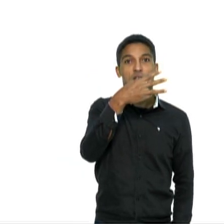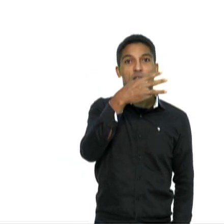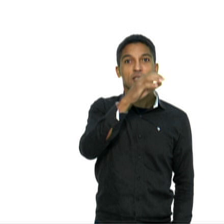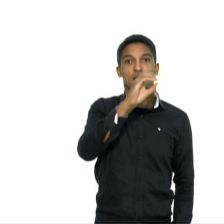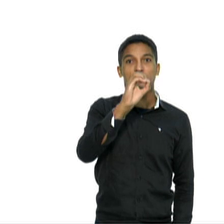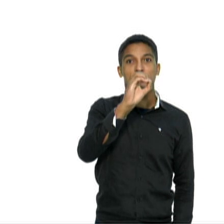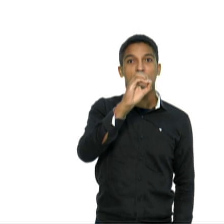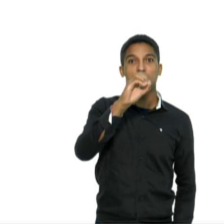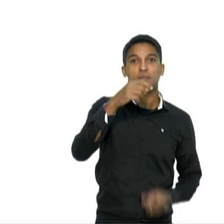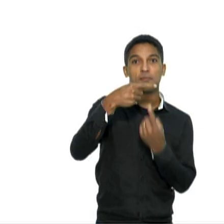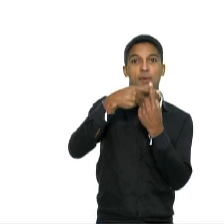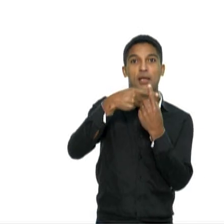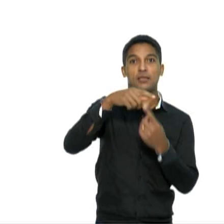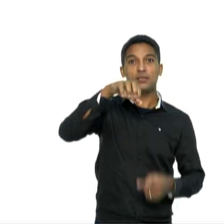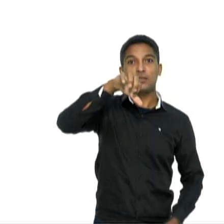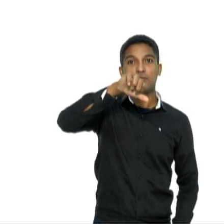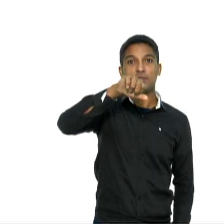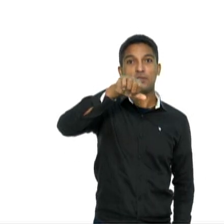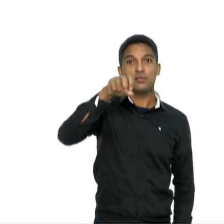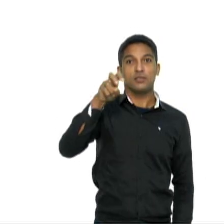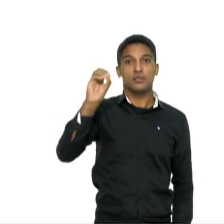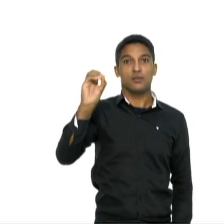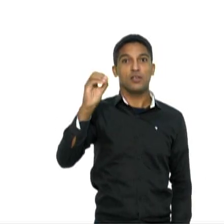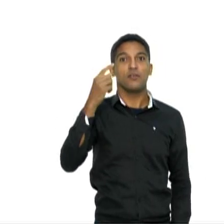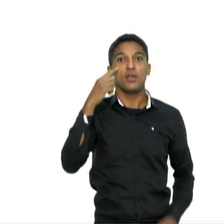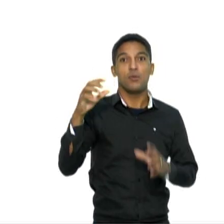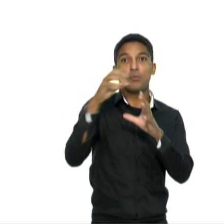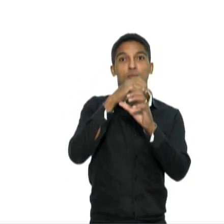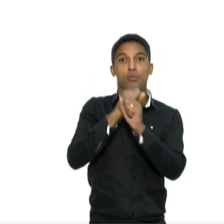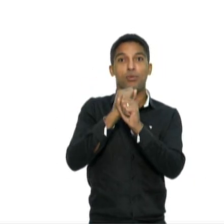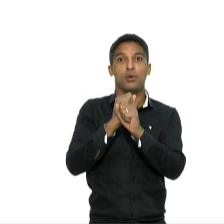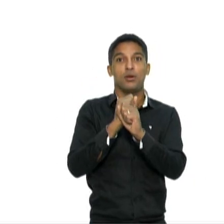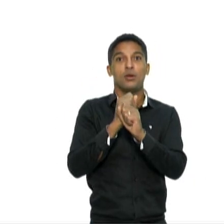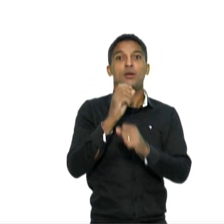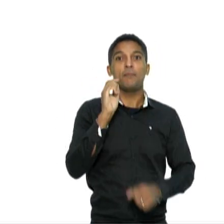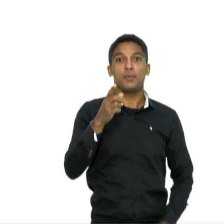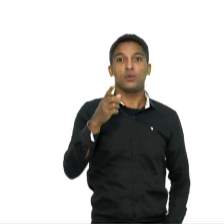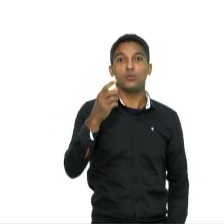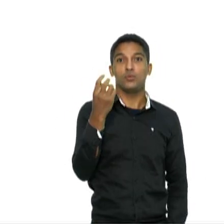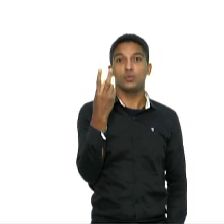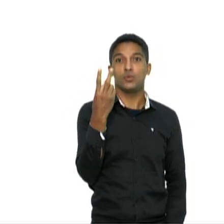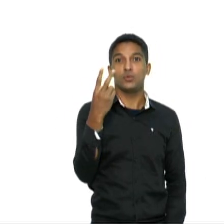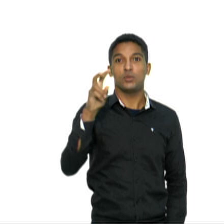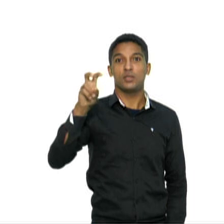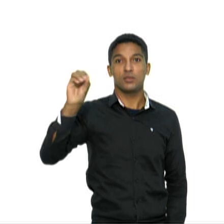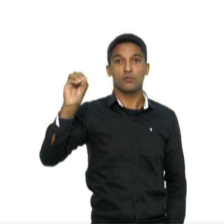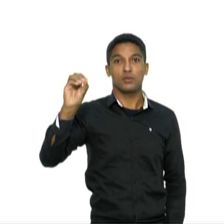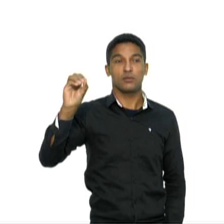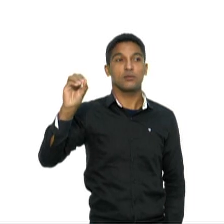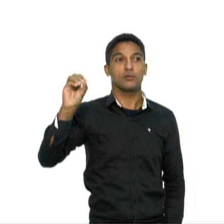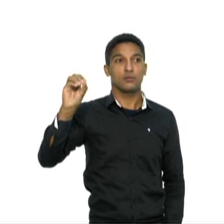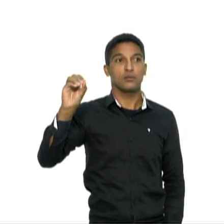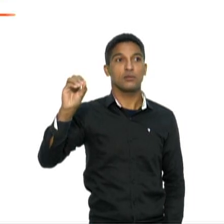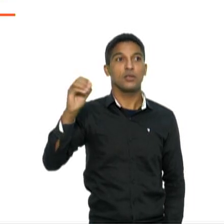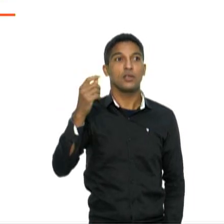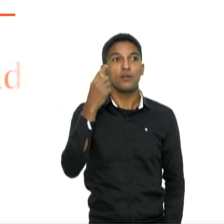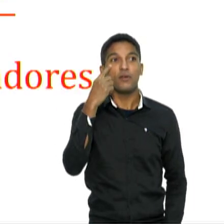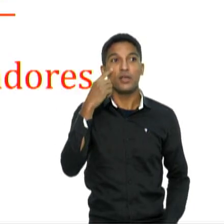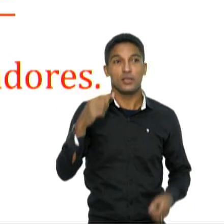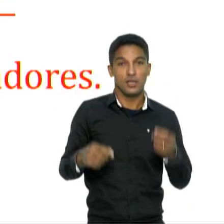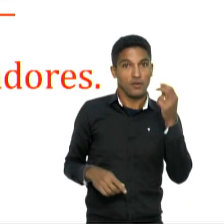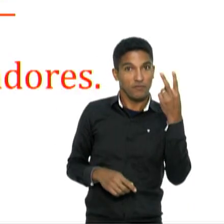E 950 mais 300, 1.250. O 25 que está multiplicando o x vai dividir